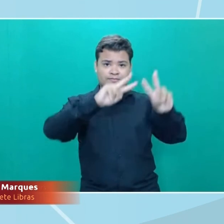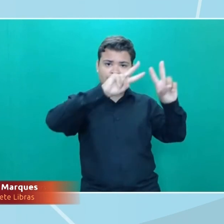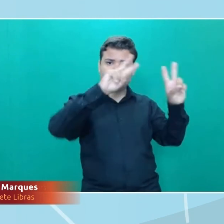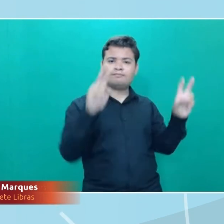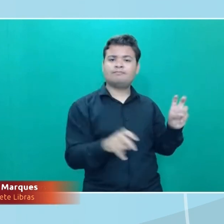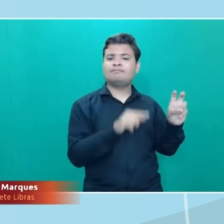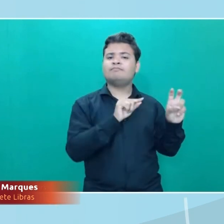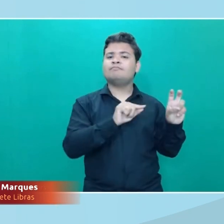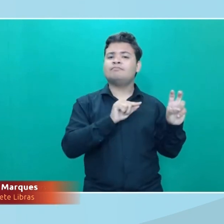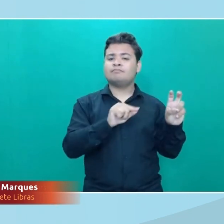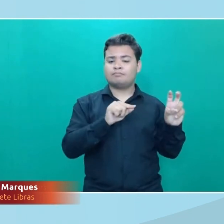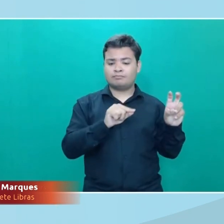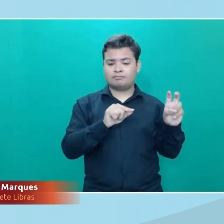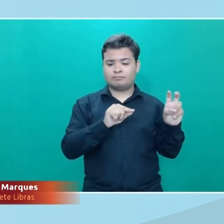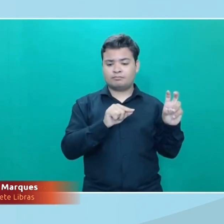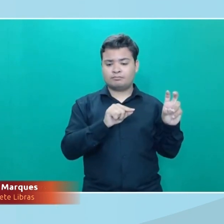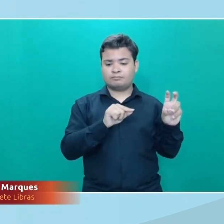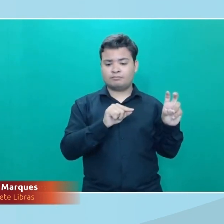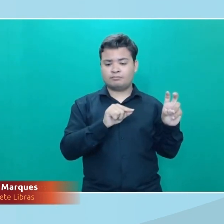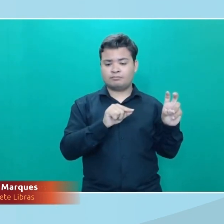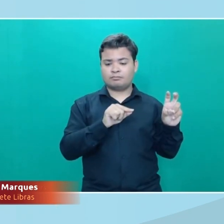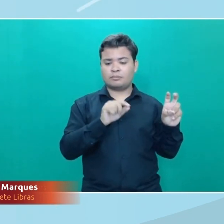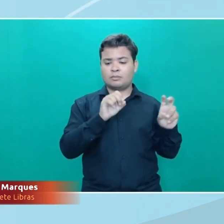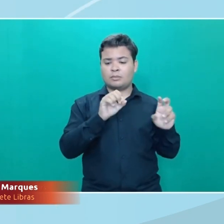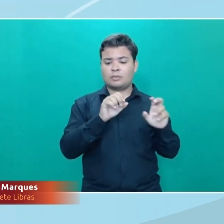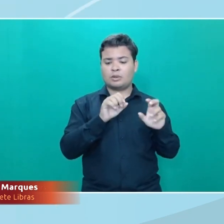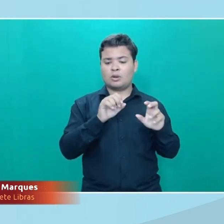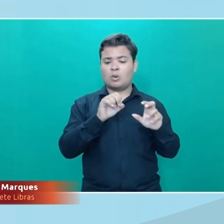é Oceano Móvel. As